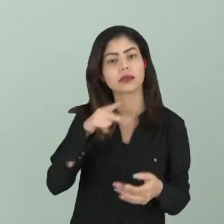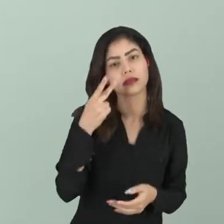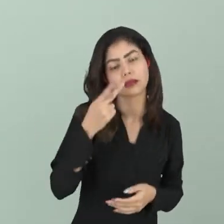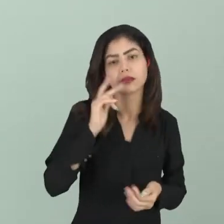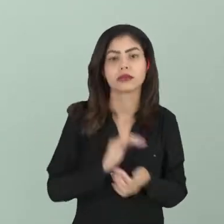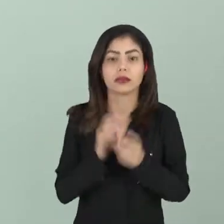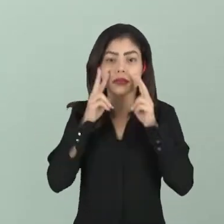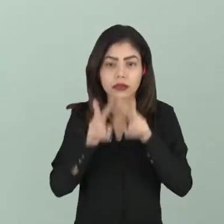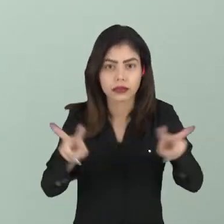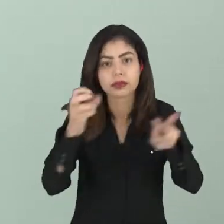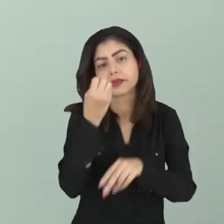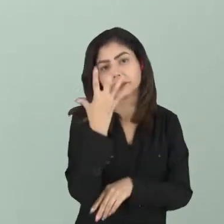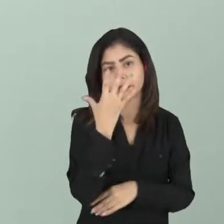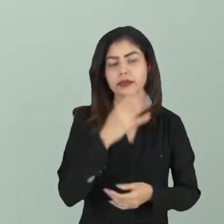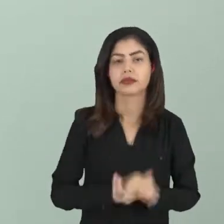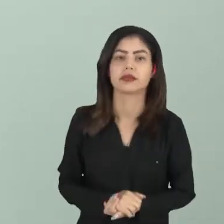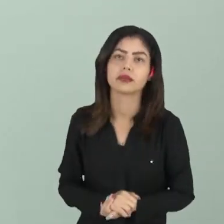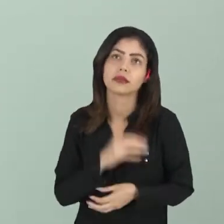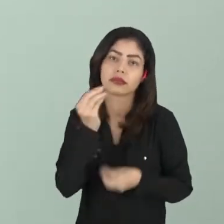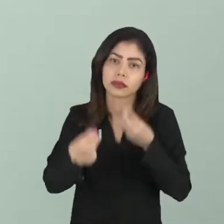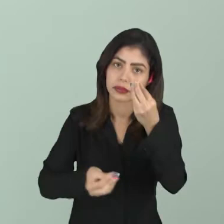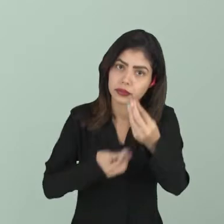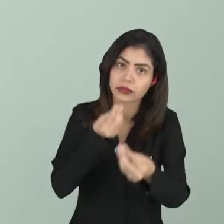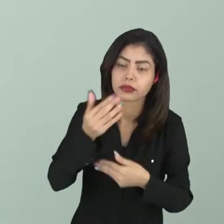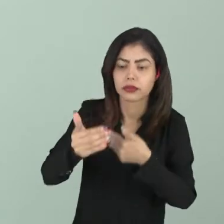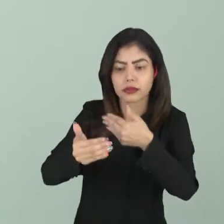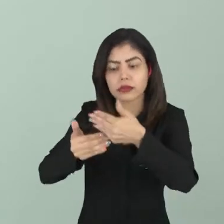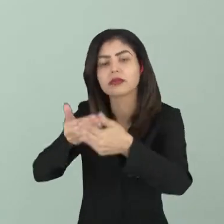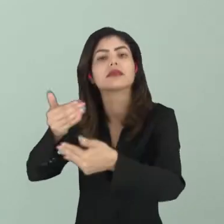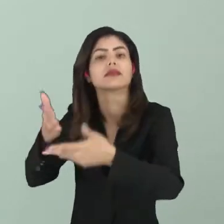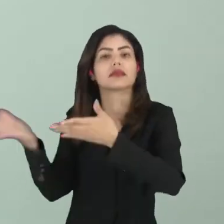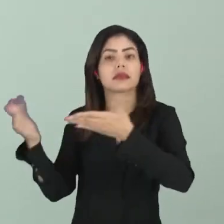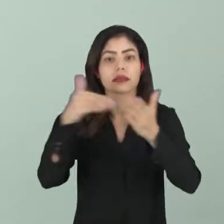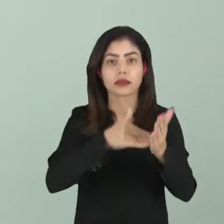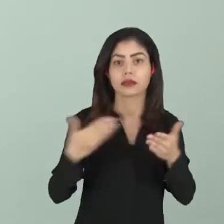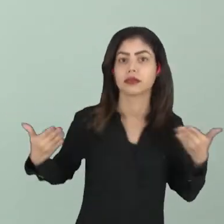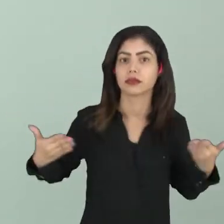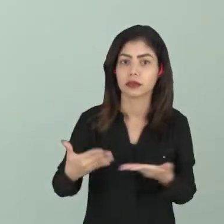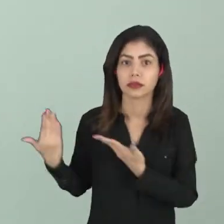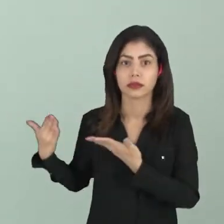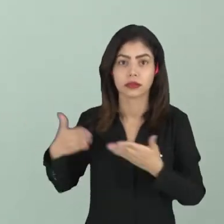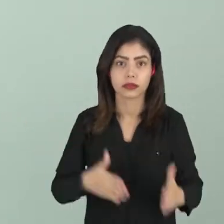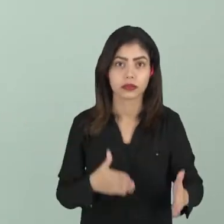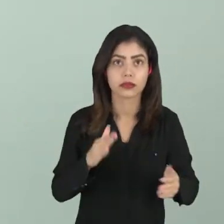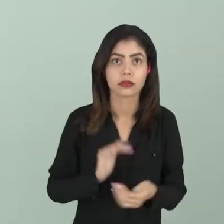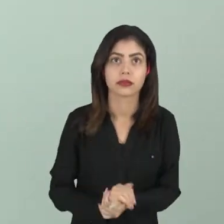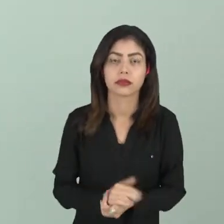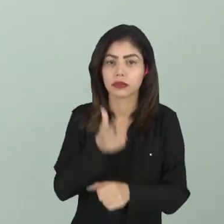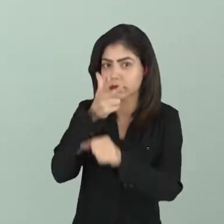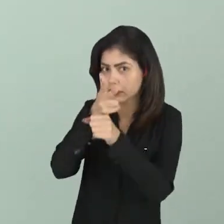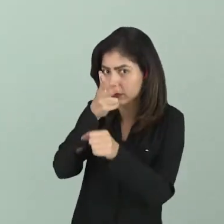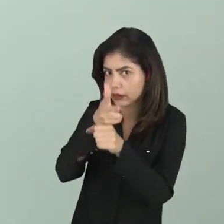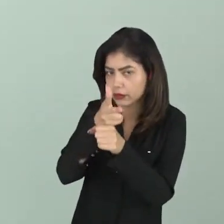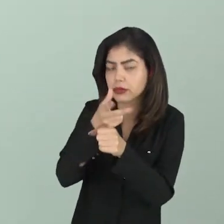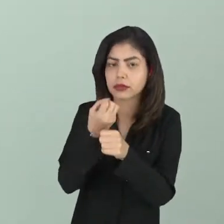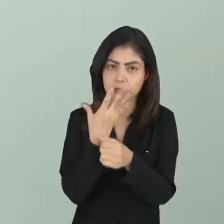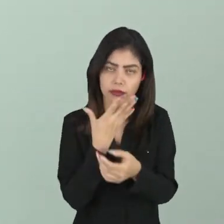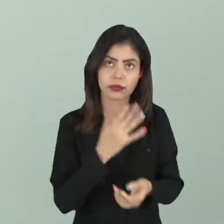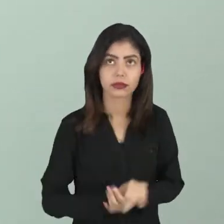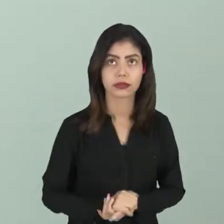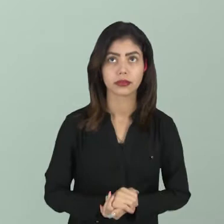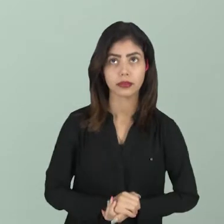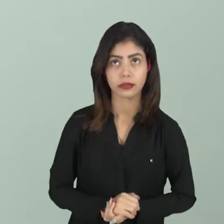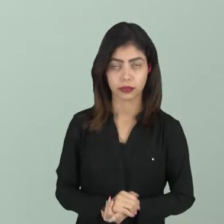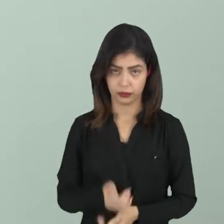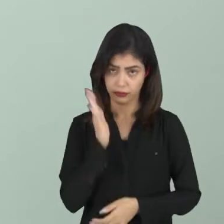sobre a linguagem visual fotográfica e como foi o processo até nós chegarmos à câmera fotográfica, né? A